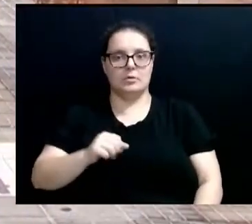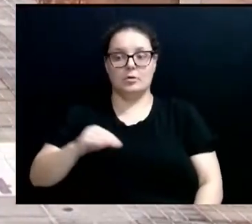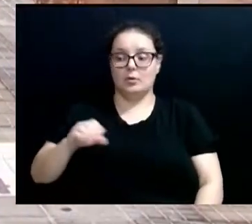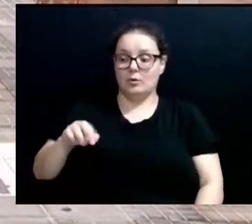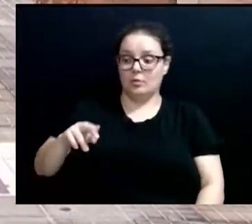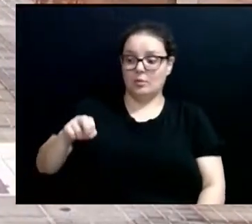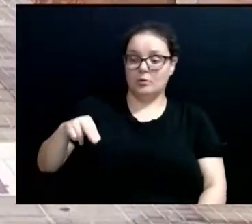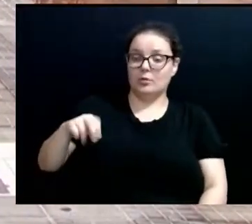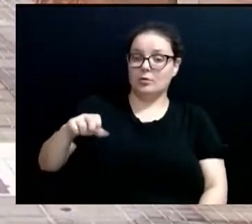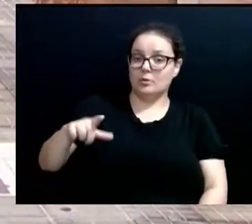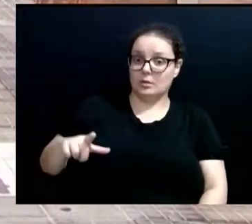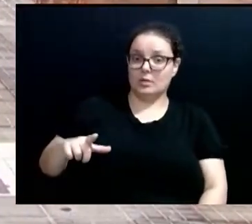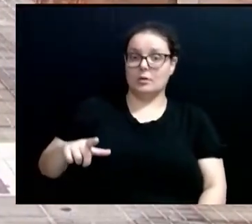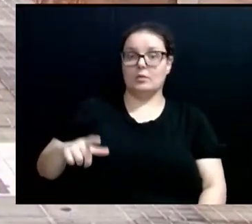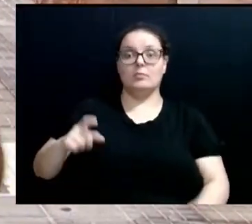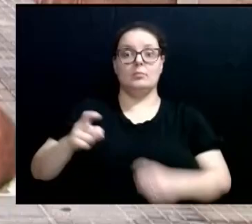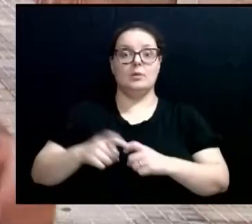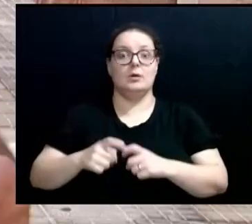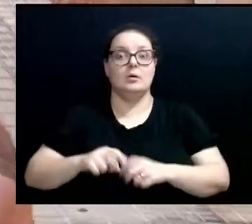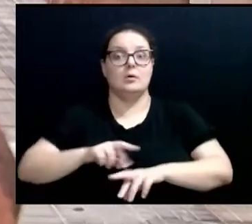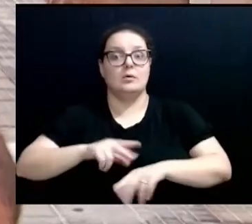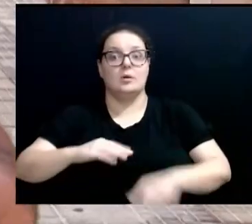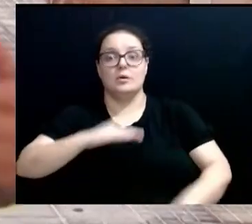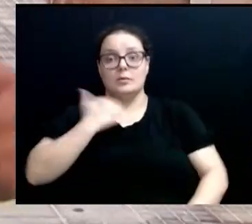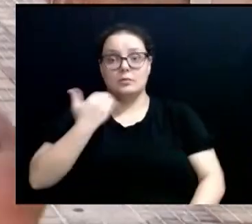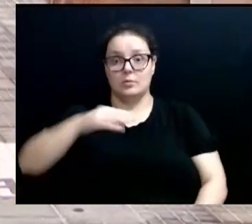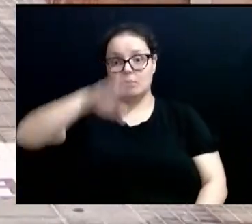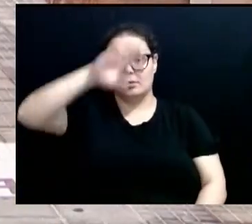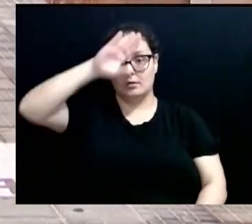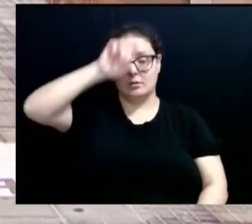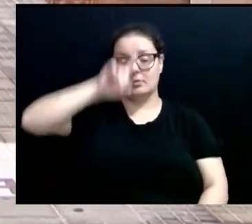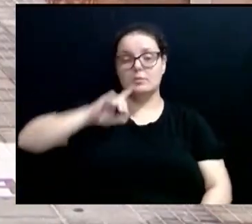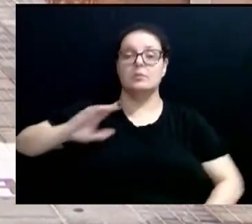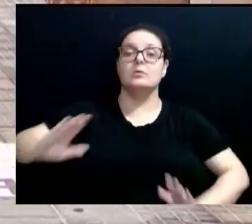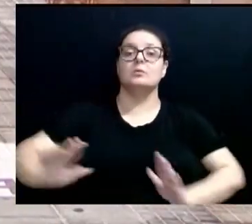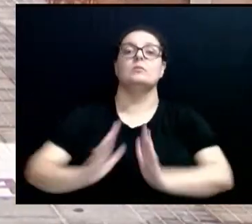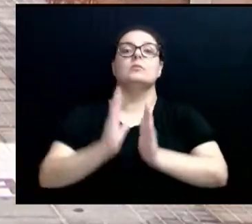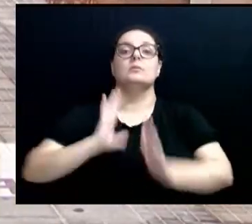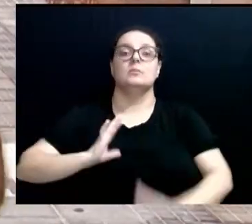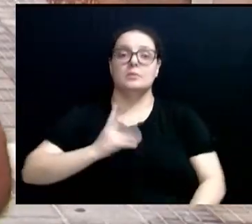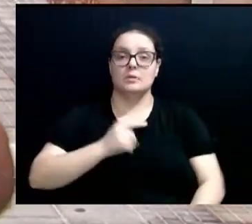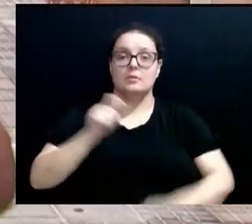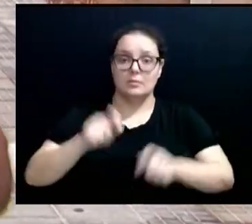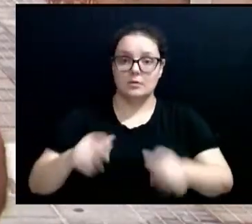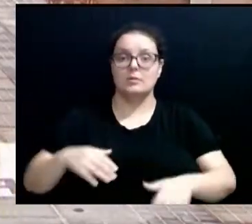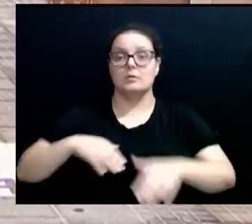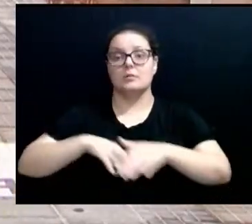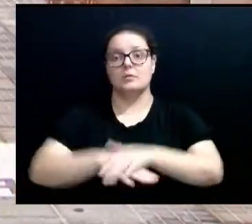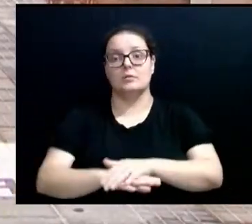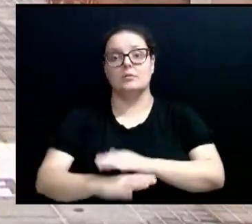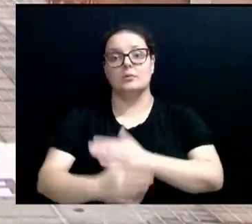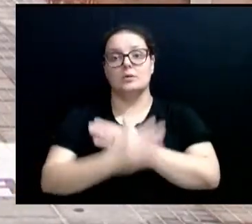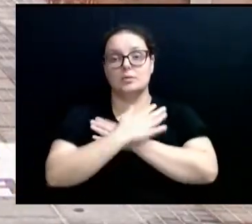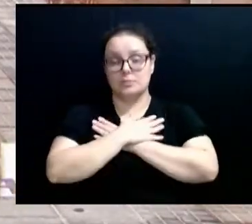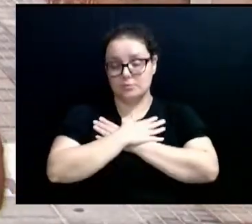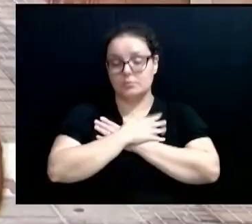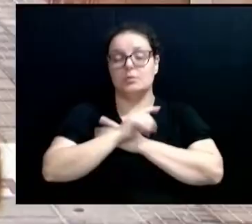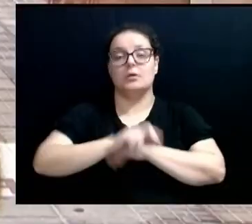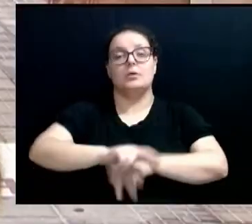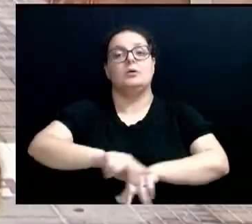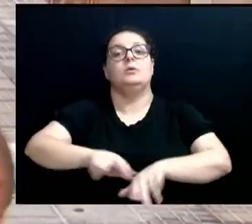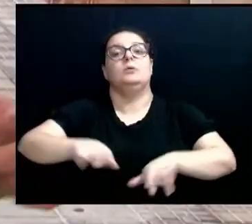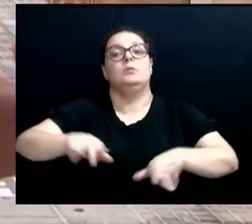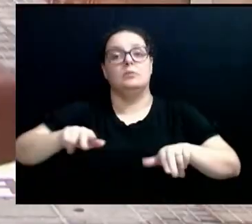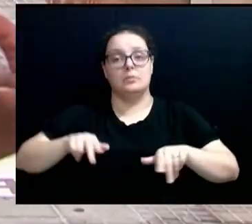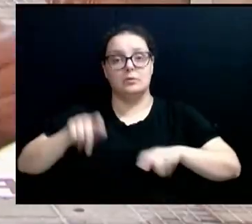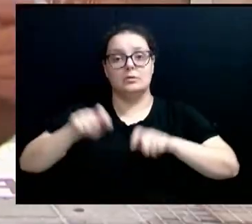na epidemia da febre amarela, enfrentando a febre amarela, estão aqui enterrados e muita gente. E para além